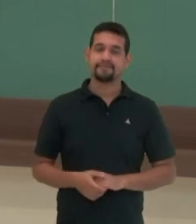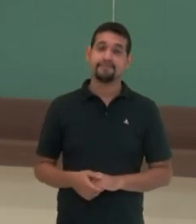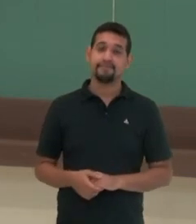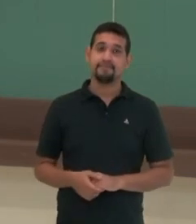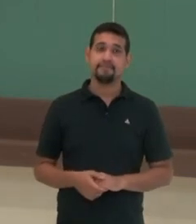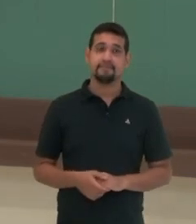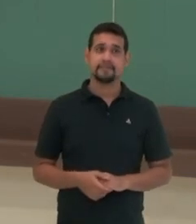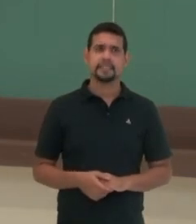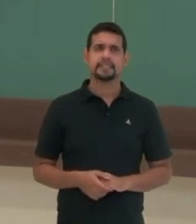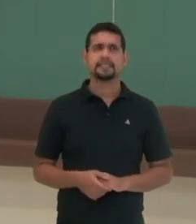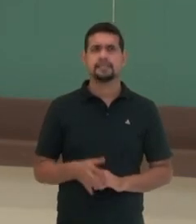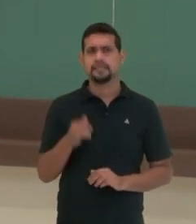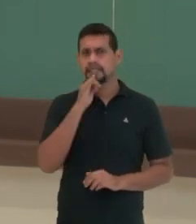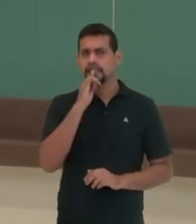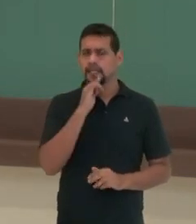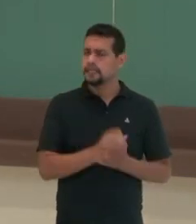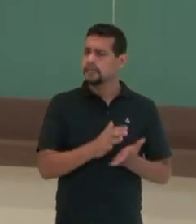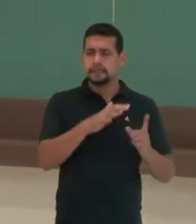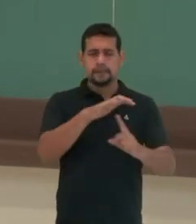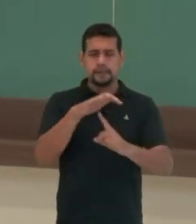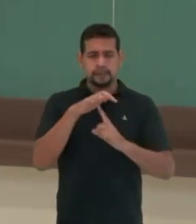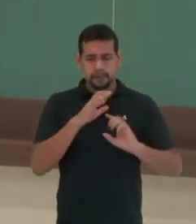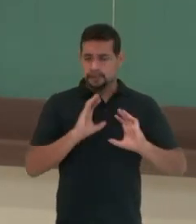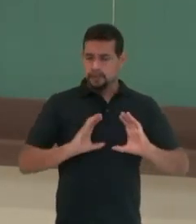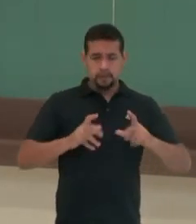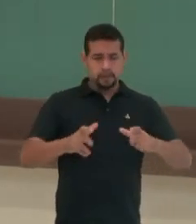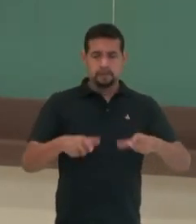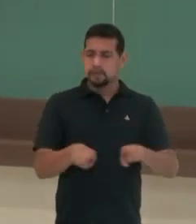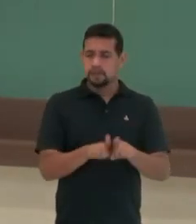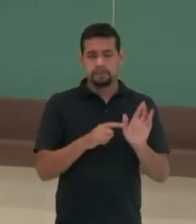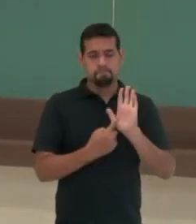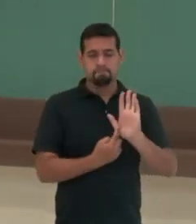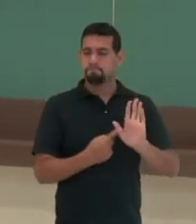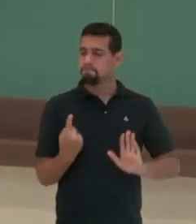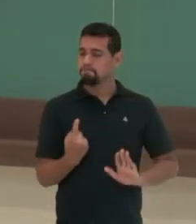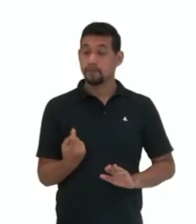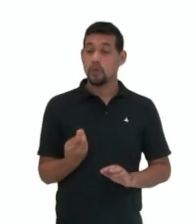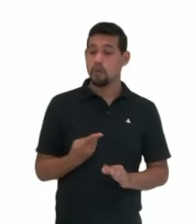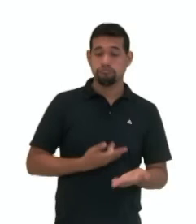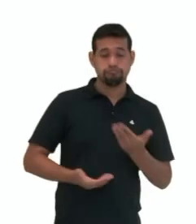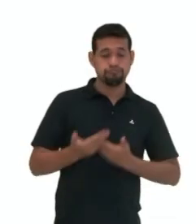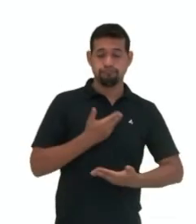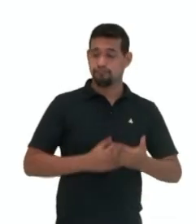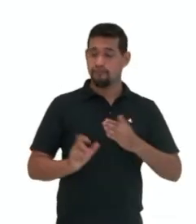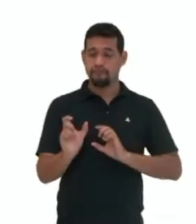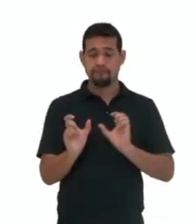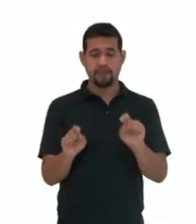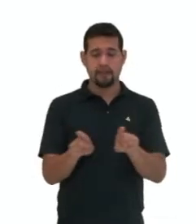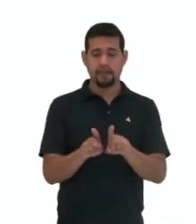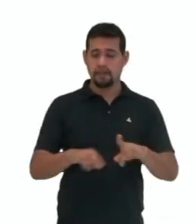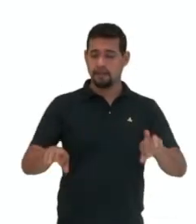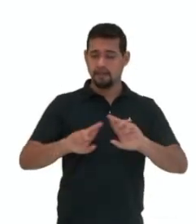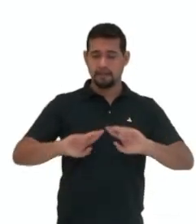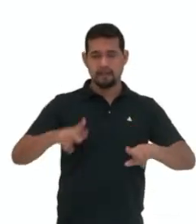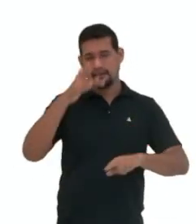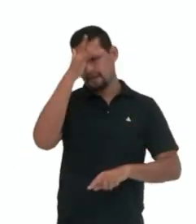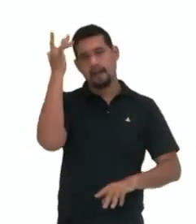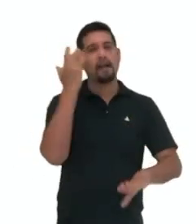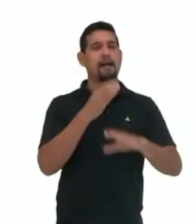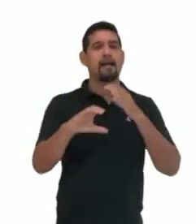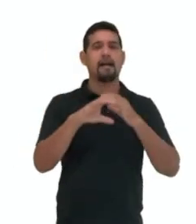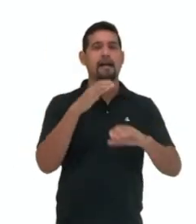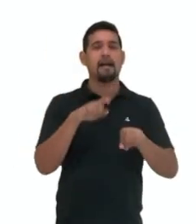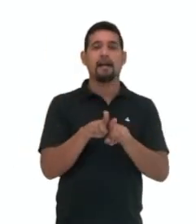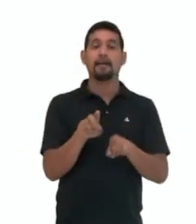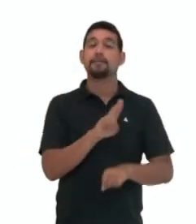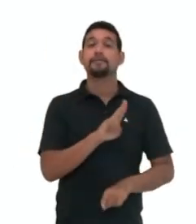E andando pelas feiras e espaços populares, se apresentam sozinho ou trocam versos com outro cantador, né? Que a